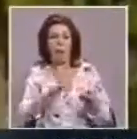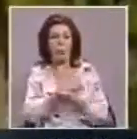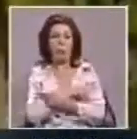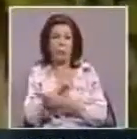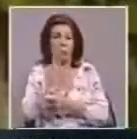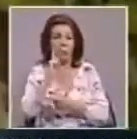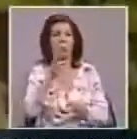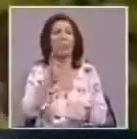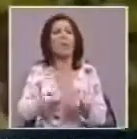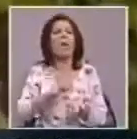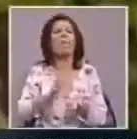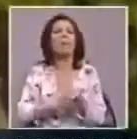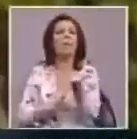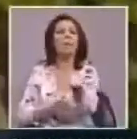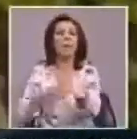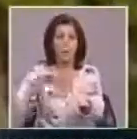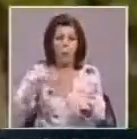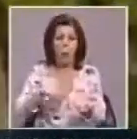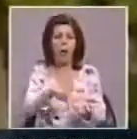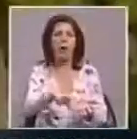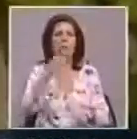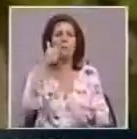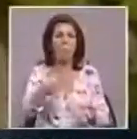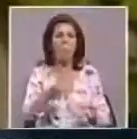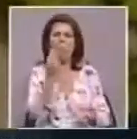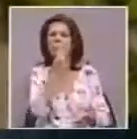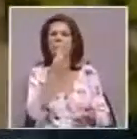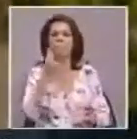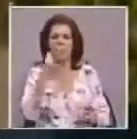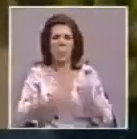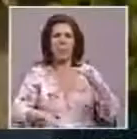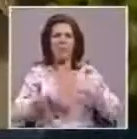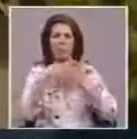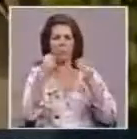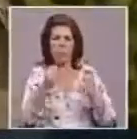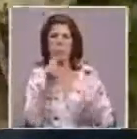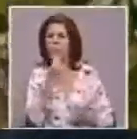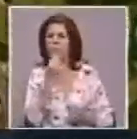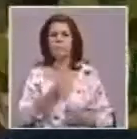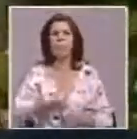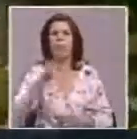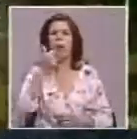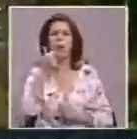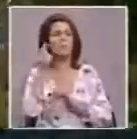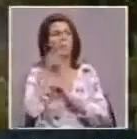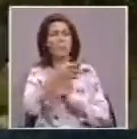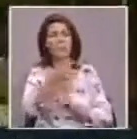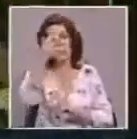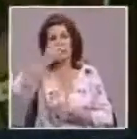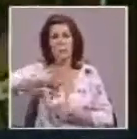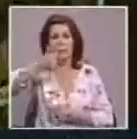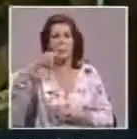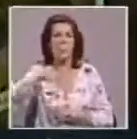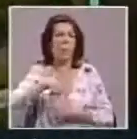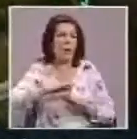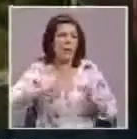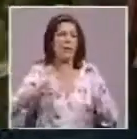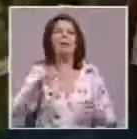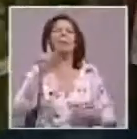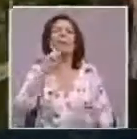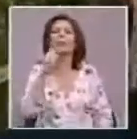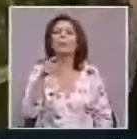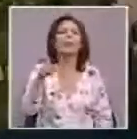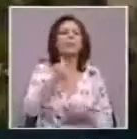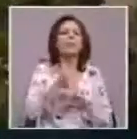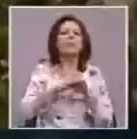produto nacional é um produto de qualidade excelente e de sabor acima de tudo, né? Ajude-nos a perceber o que é que aquela jovem está a